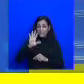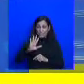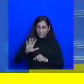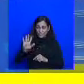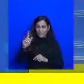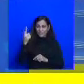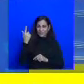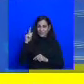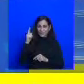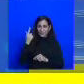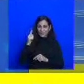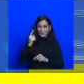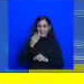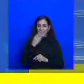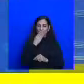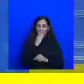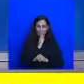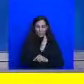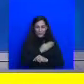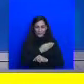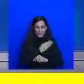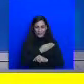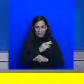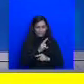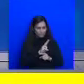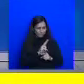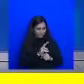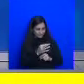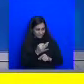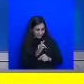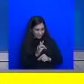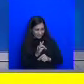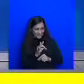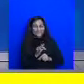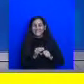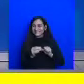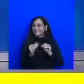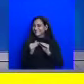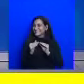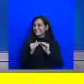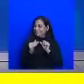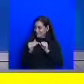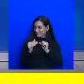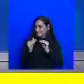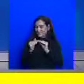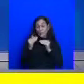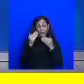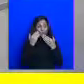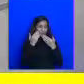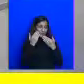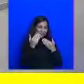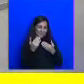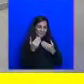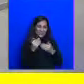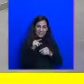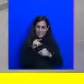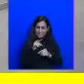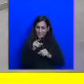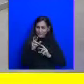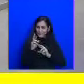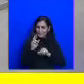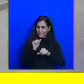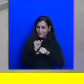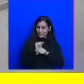Goiás é o time do coração. Auditoras, confirmam? Sim, confirmo. Sim, confirmo. Obrigado. Era o que